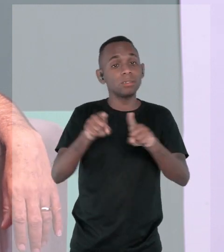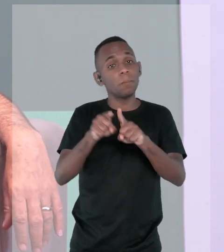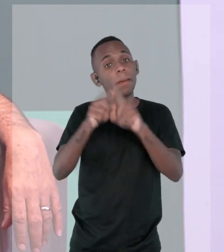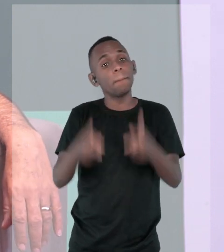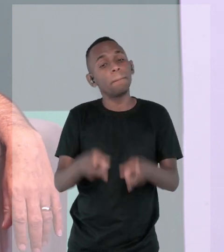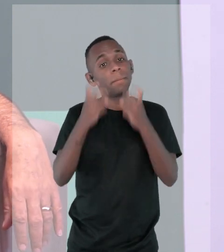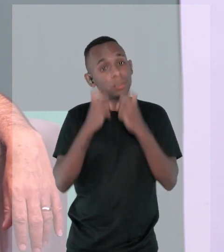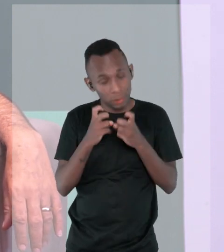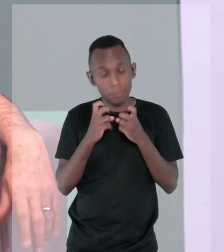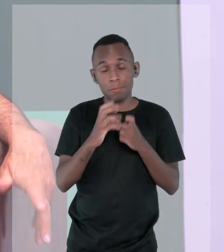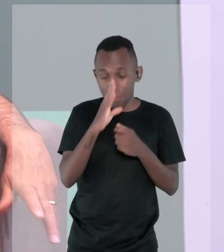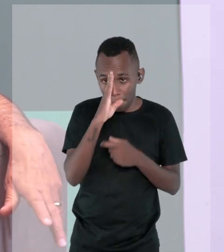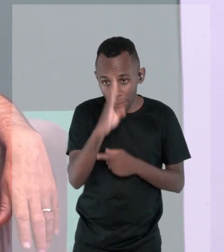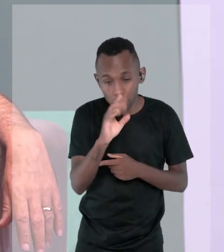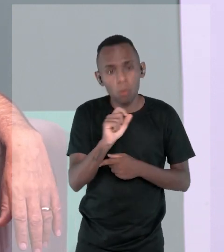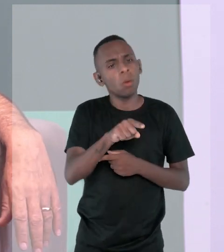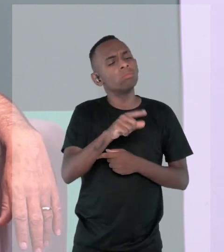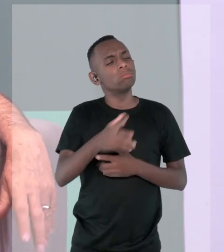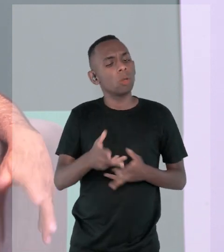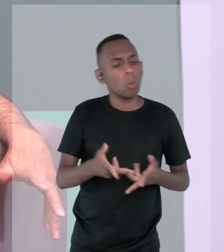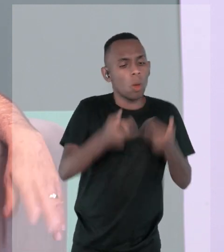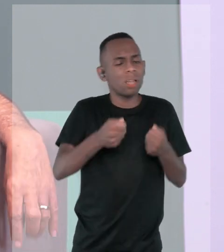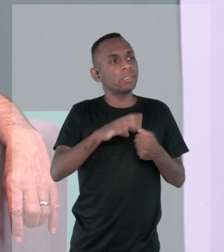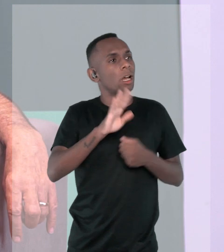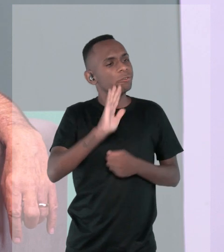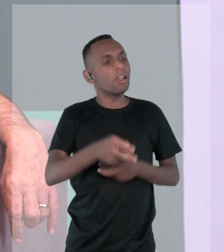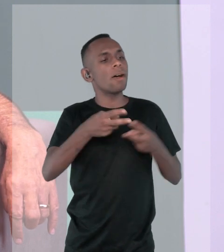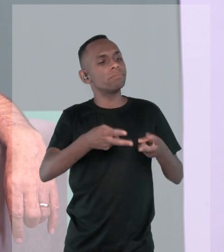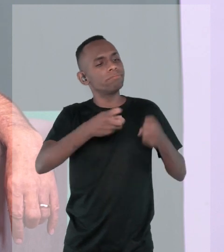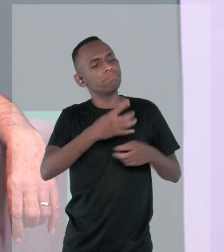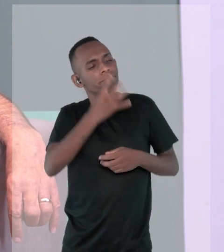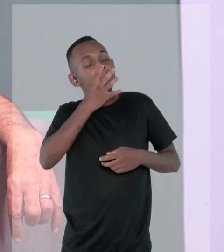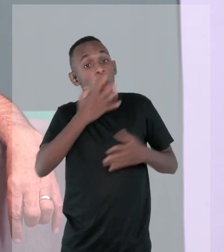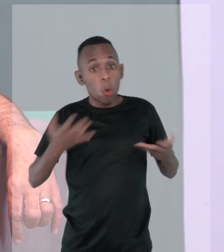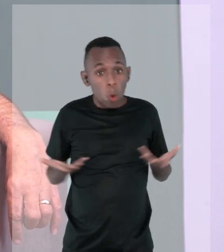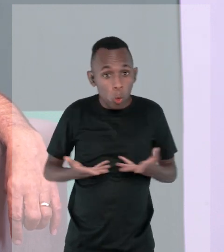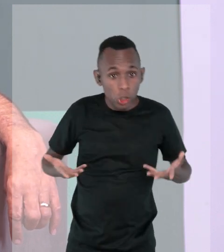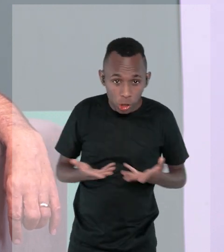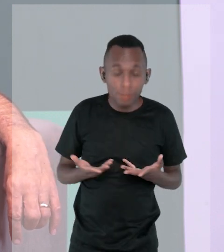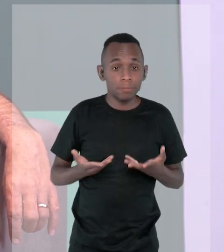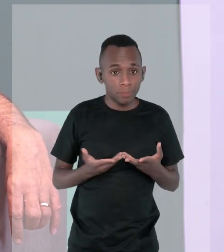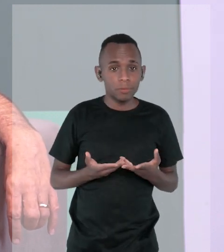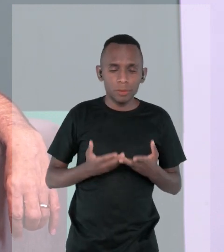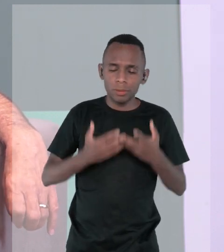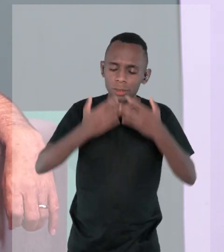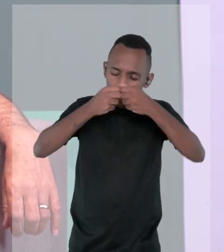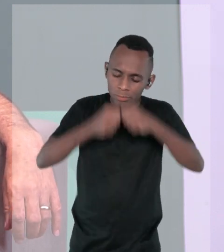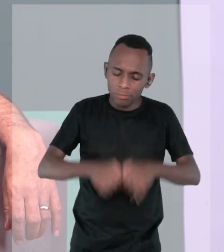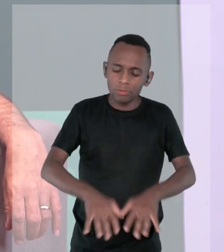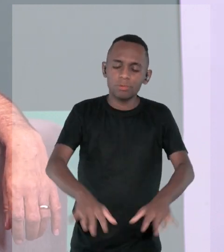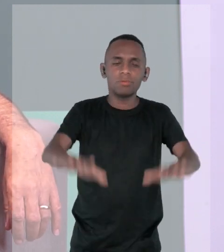perceber, principalmente, que aquele talento que já me encantava hoje